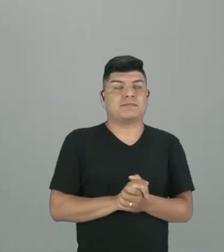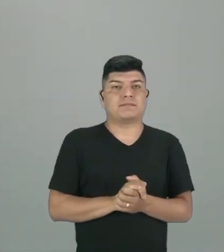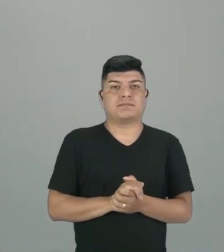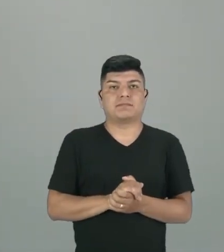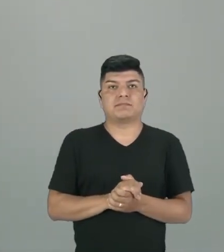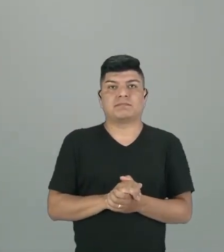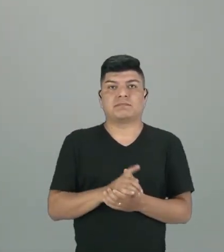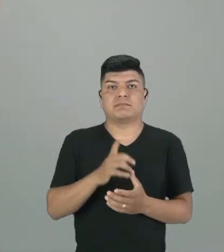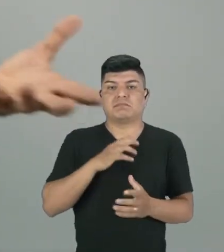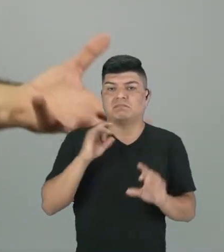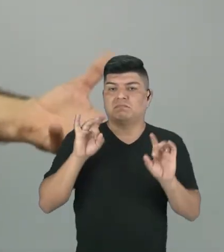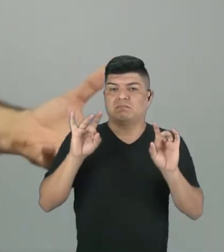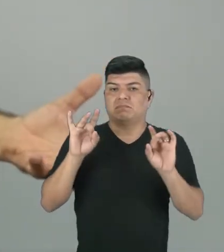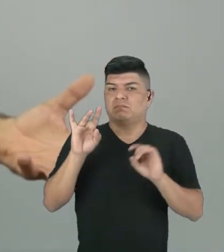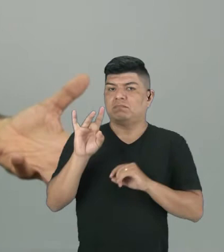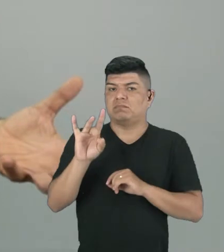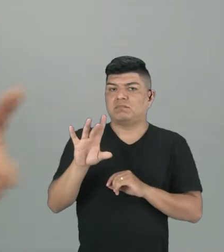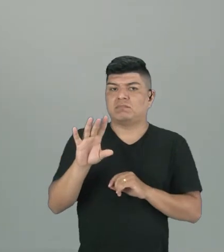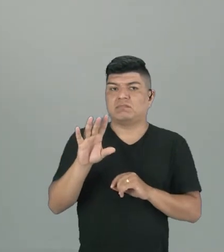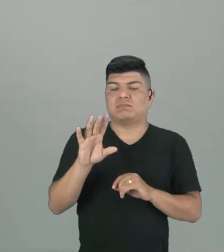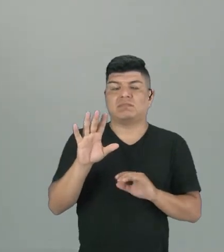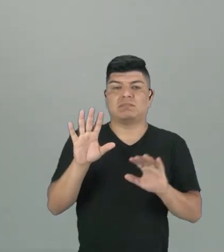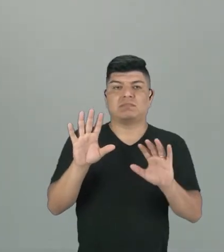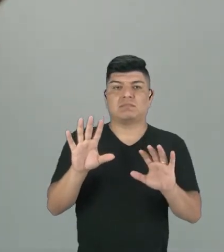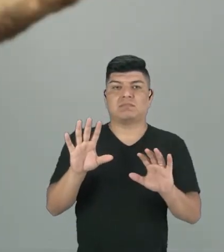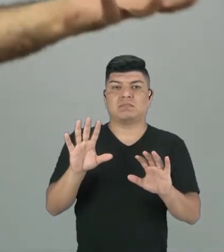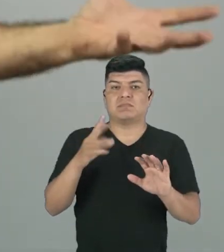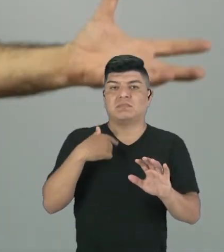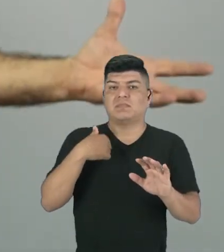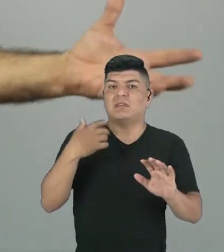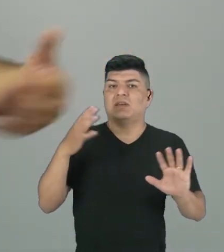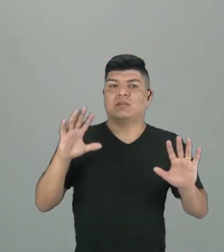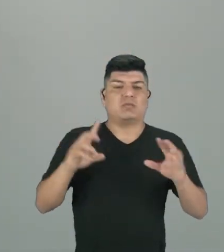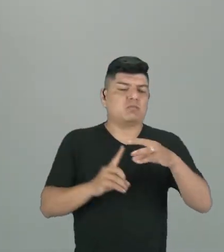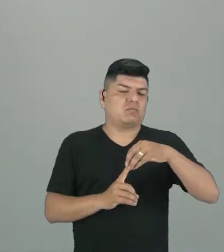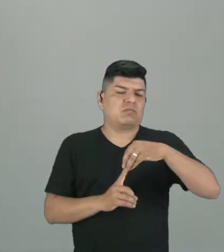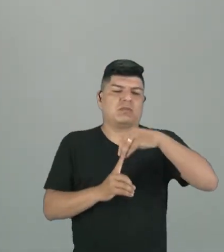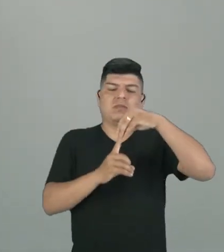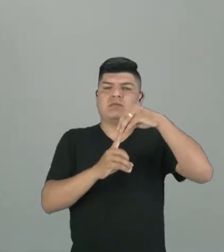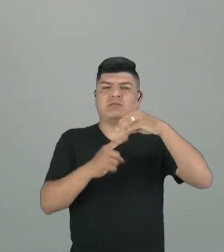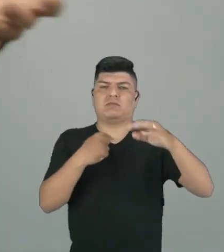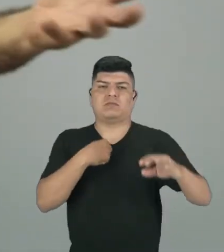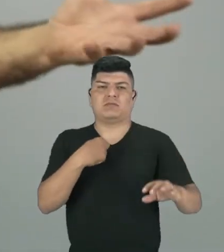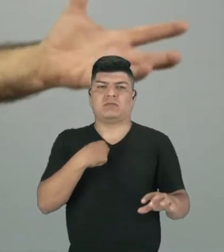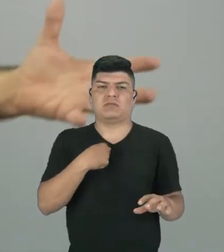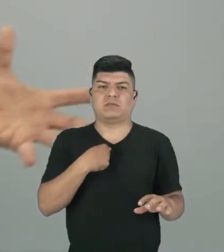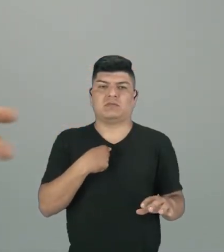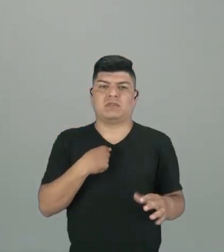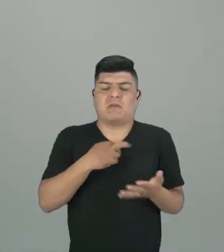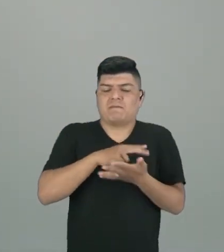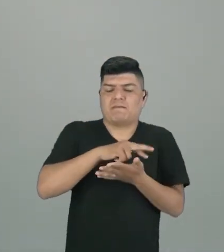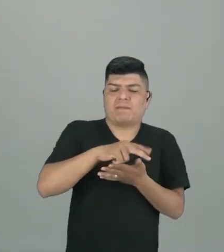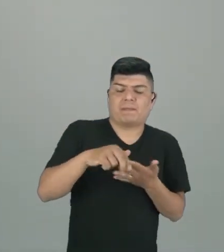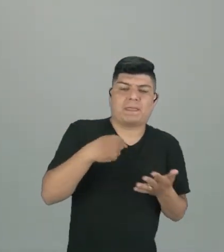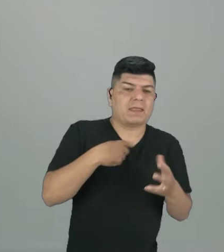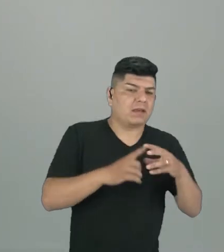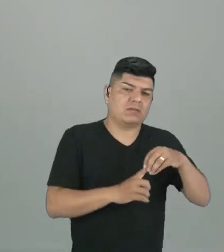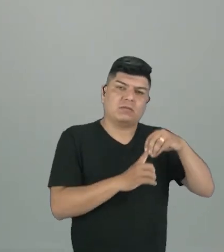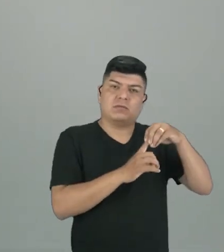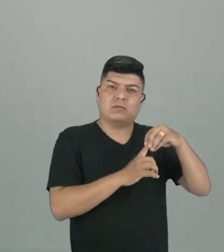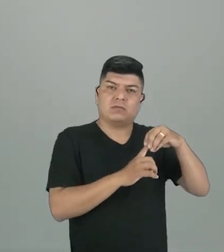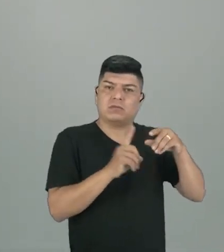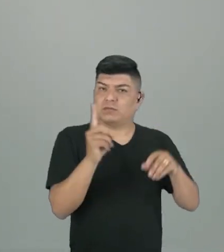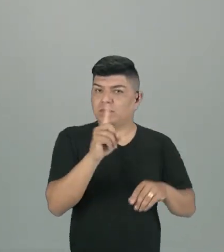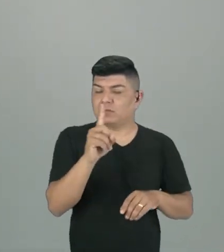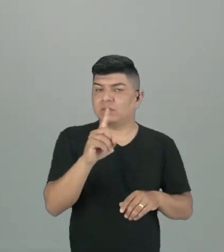algo múltiplo, faltou até o termo, né? Multiplicidade, há uma diversidade. Então isso